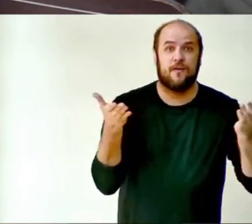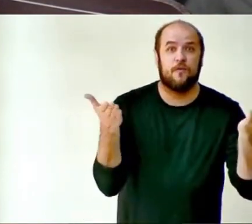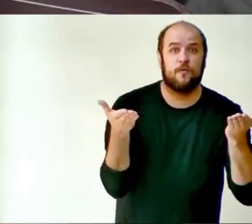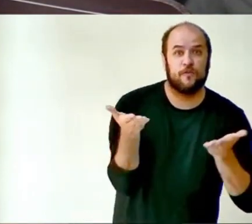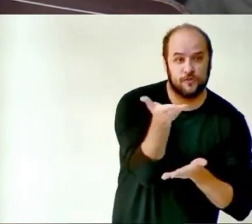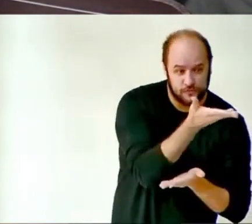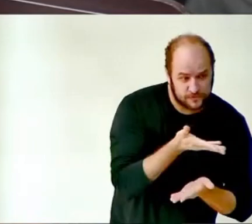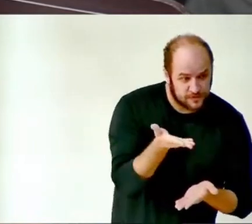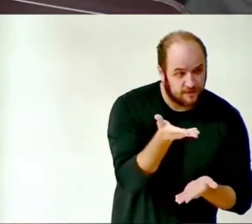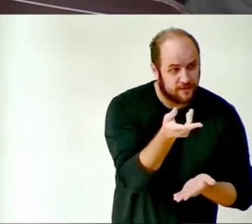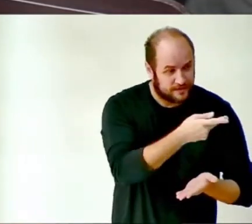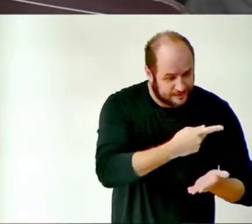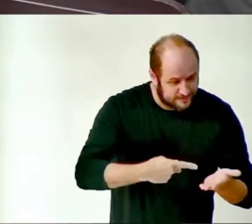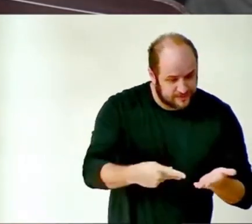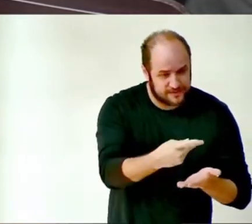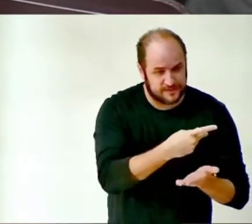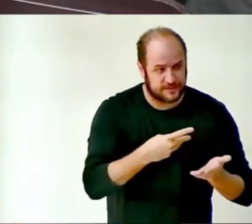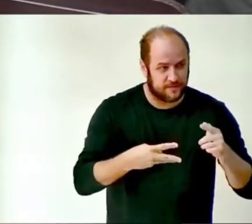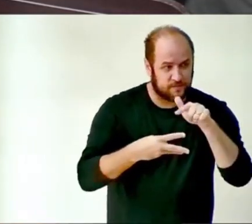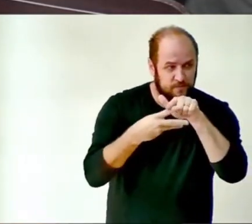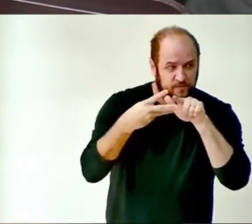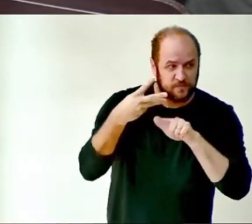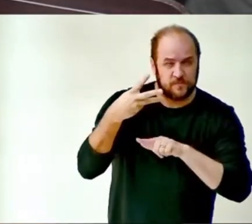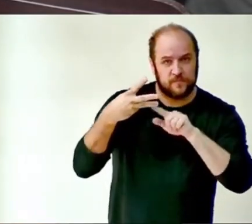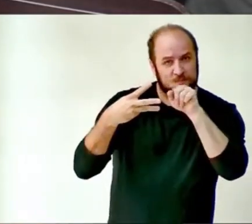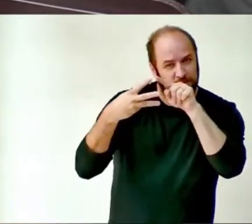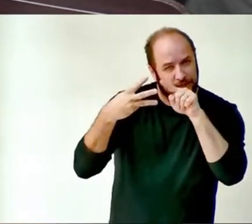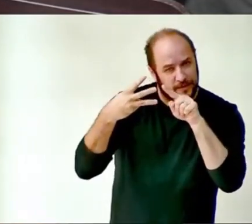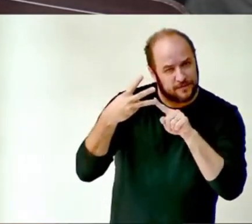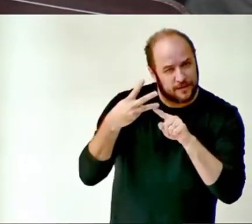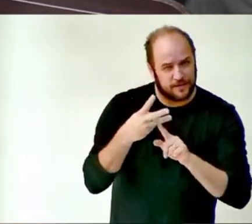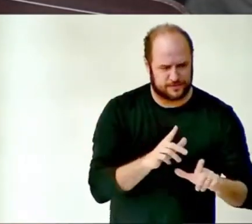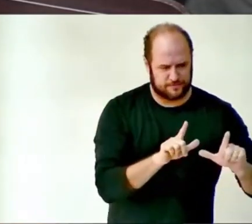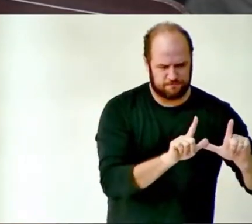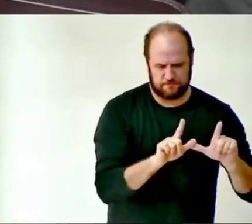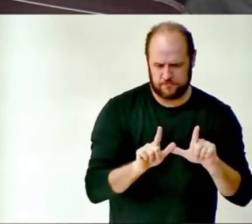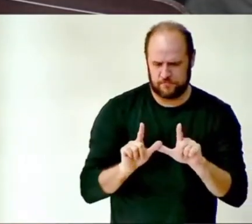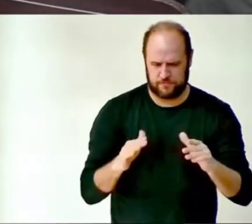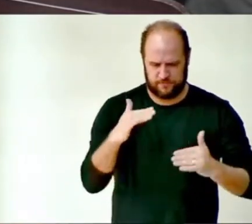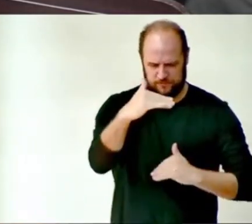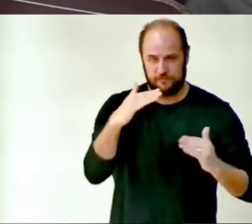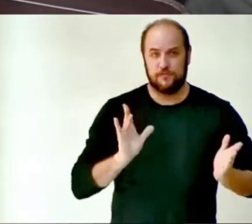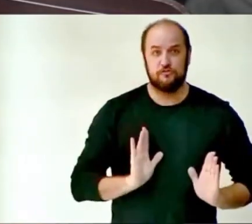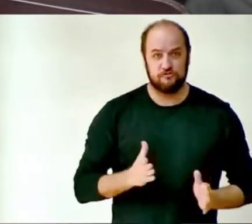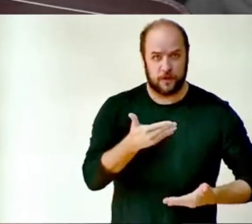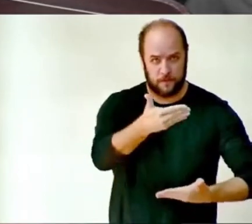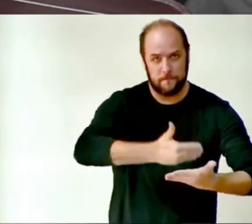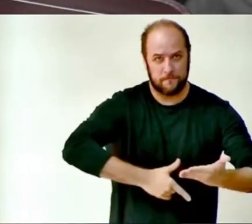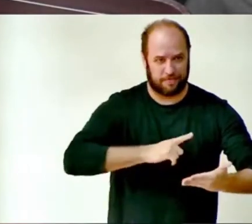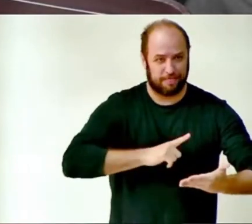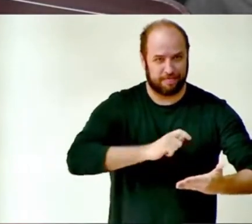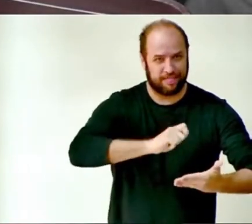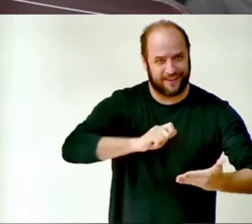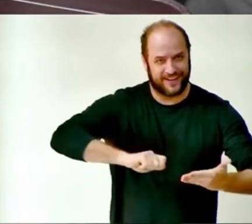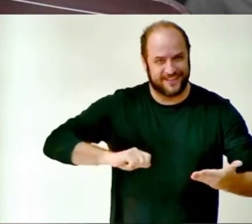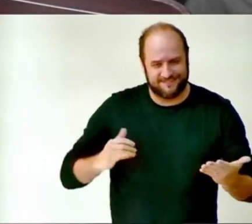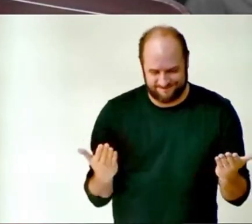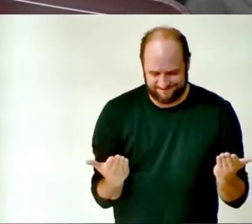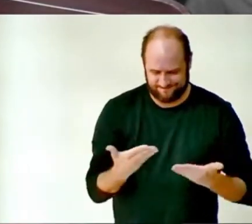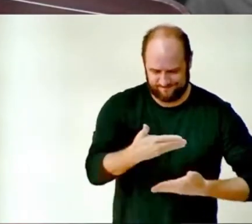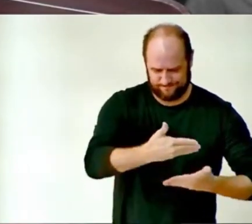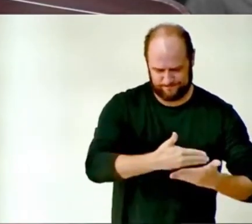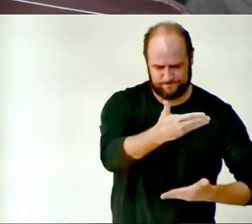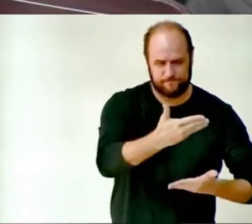vocês fizessem três desenhos na folha que vocês já estão com as pranchetas aí. Primeiro,